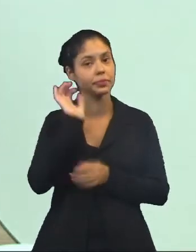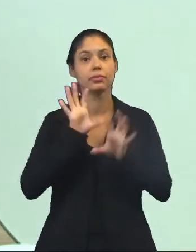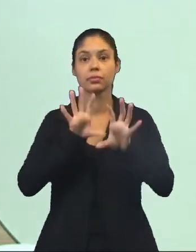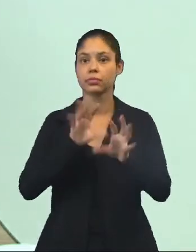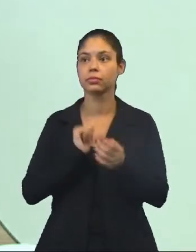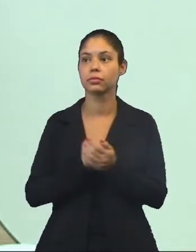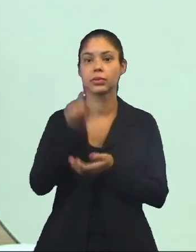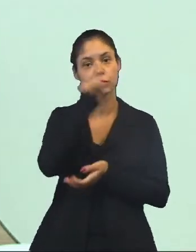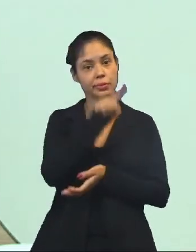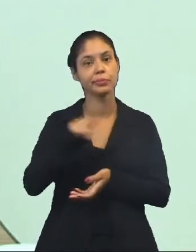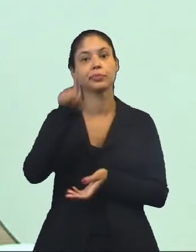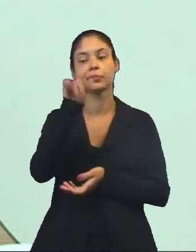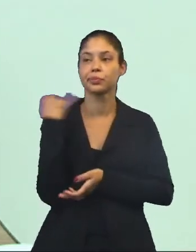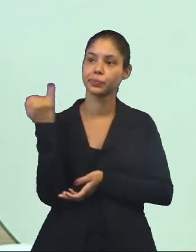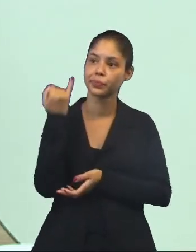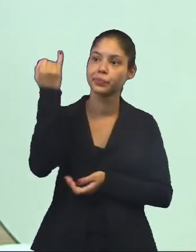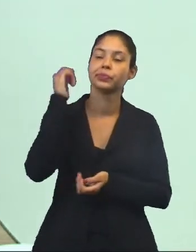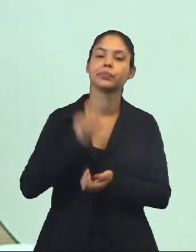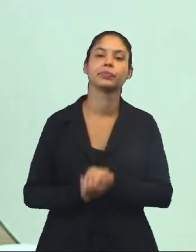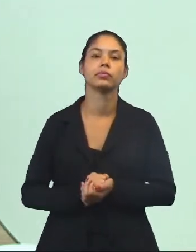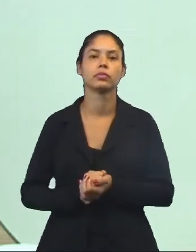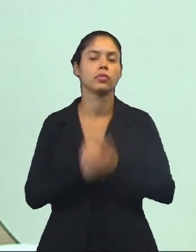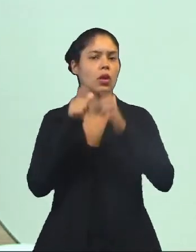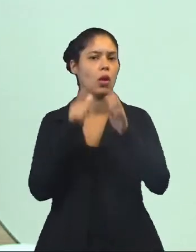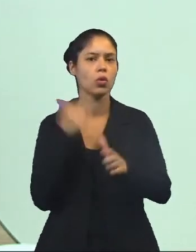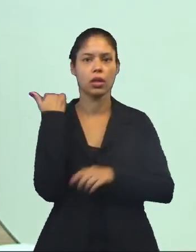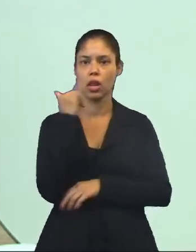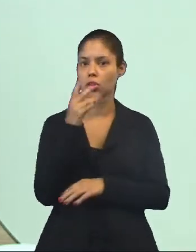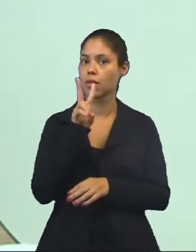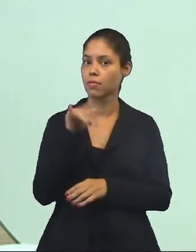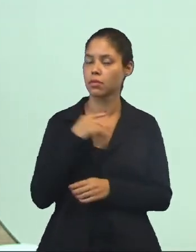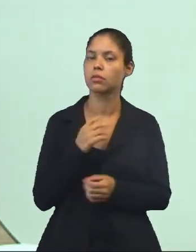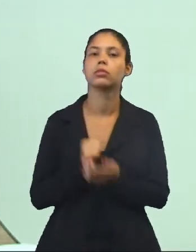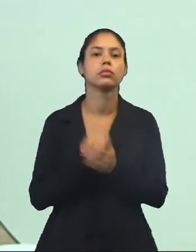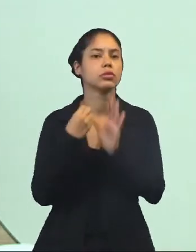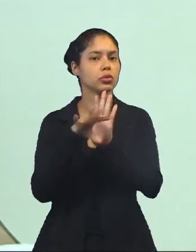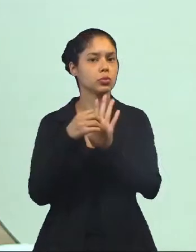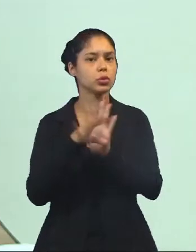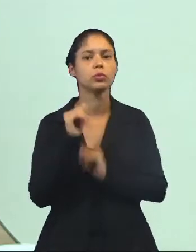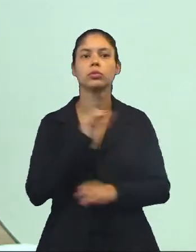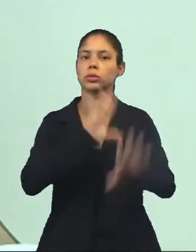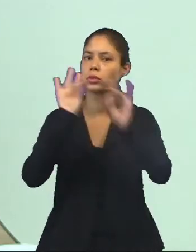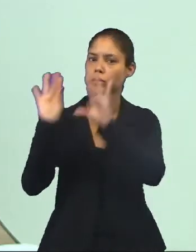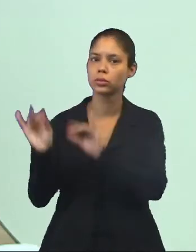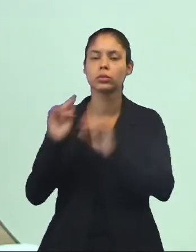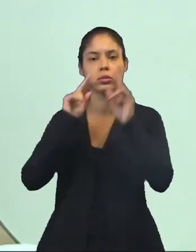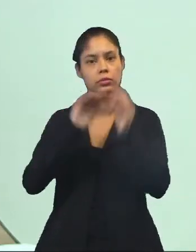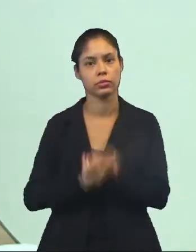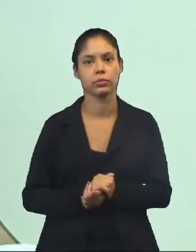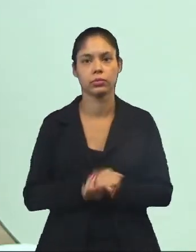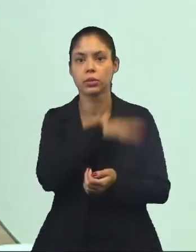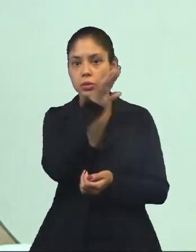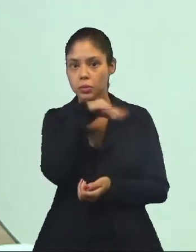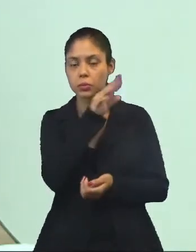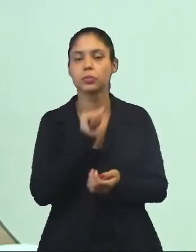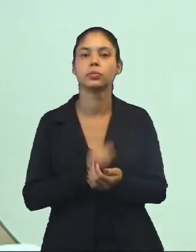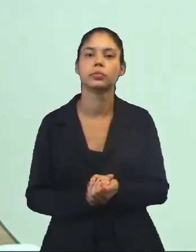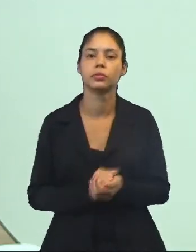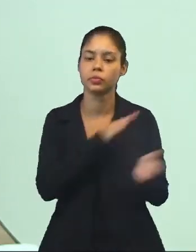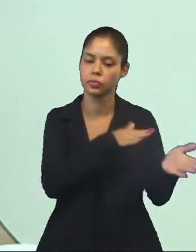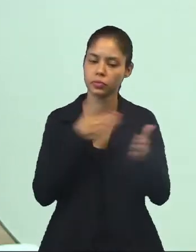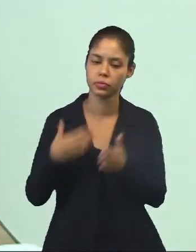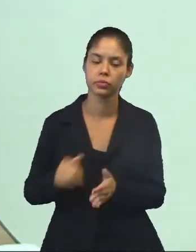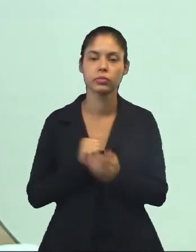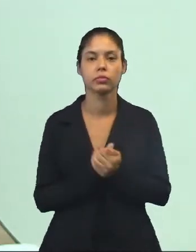assim tem um ciclo aí importante, tá, onde a energia ela vai sendo transmitida a cada ser vivo que faz uso, né,